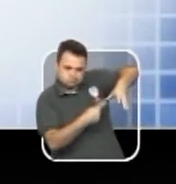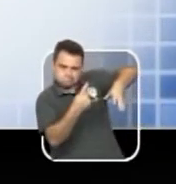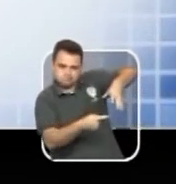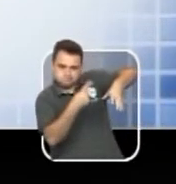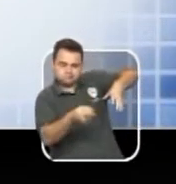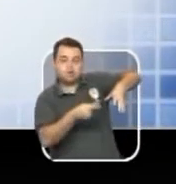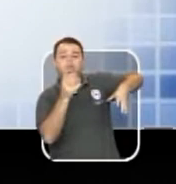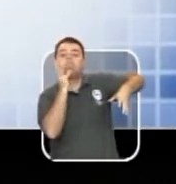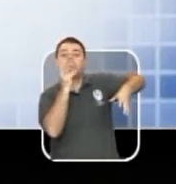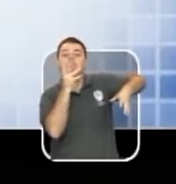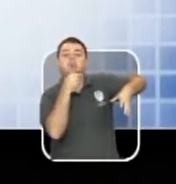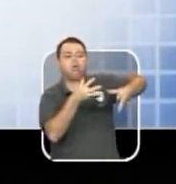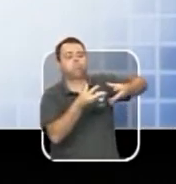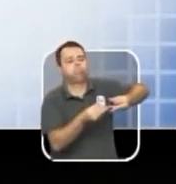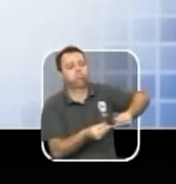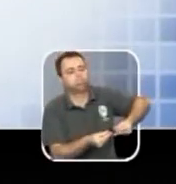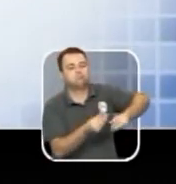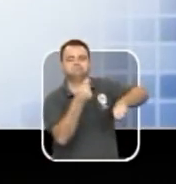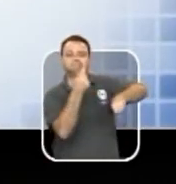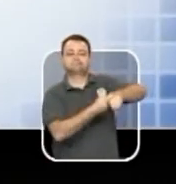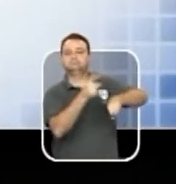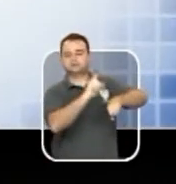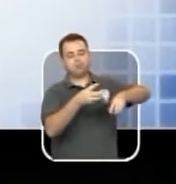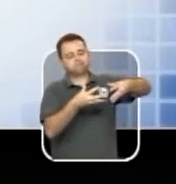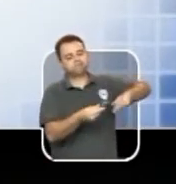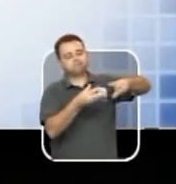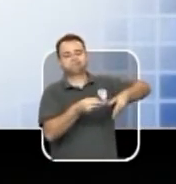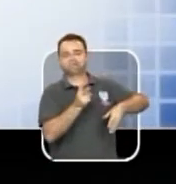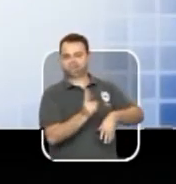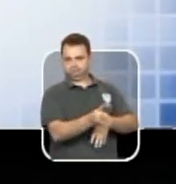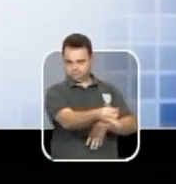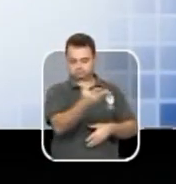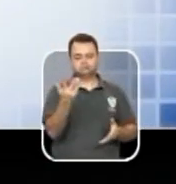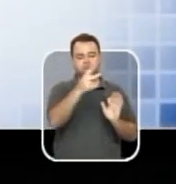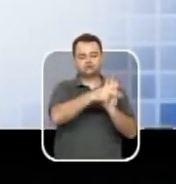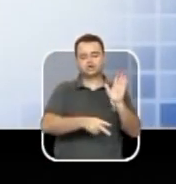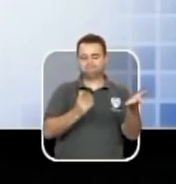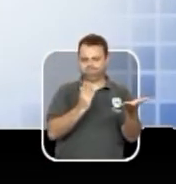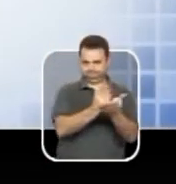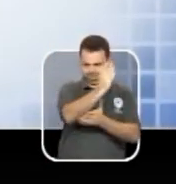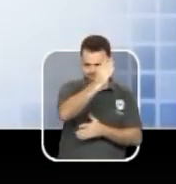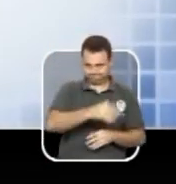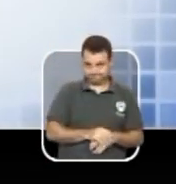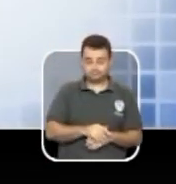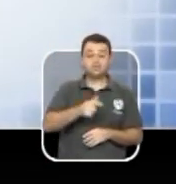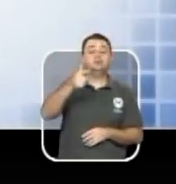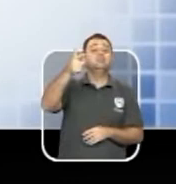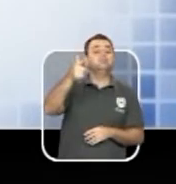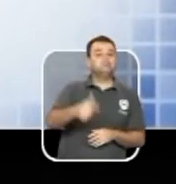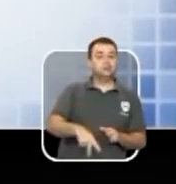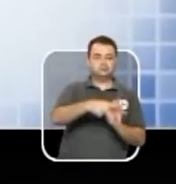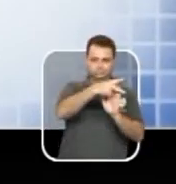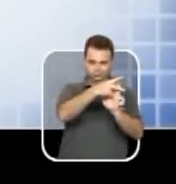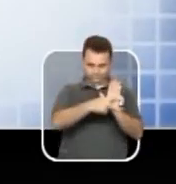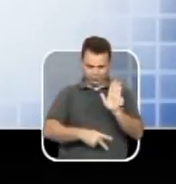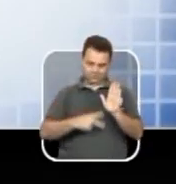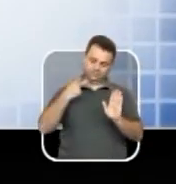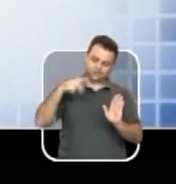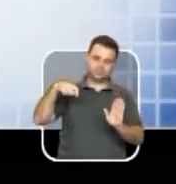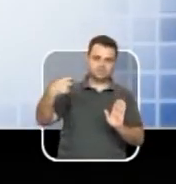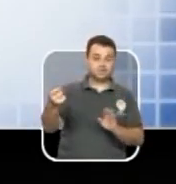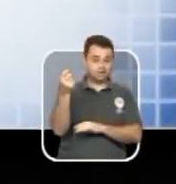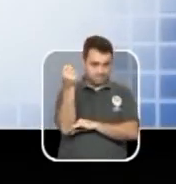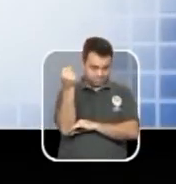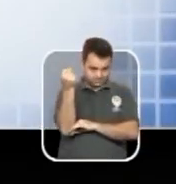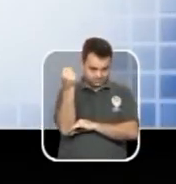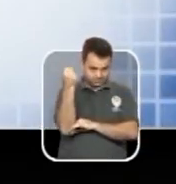demora pode ocasionar a secagem do produto. Esse projeto foi aprovado. Também foi aprovado o projeto de Anderson Branco,